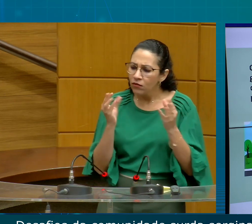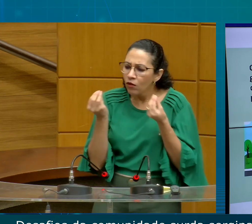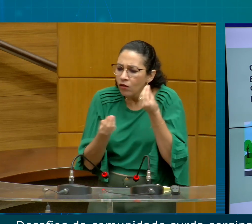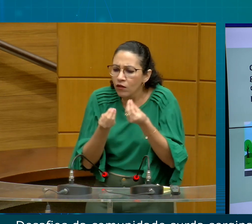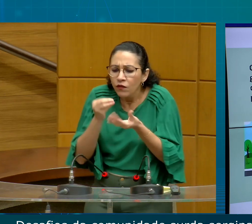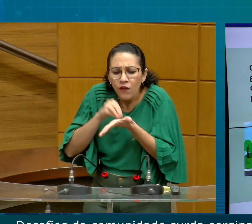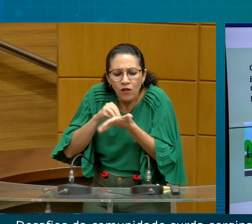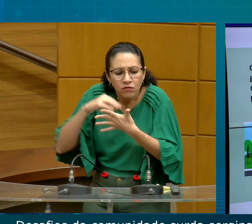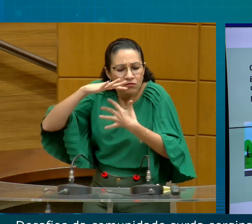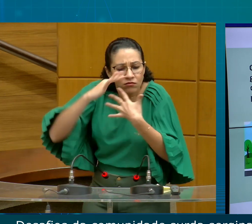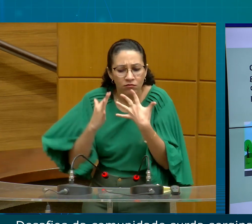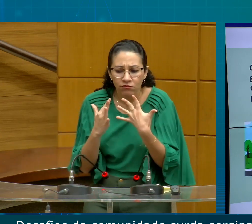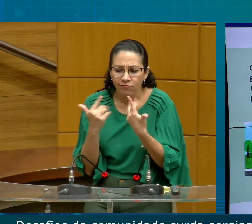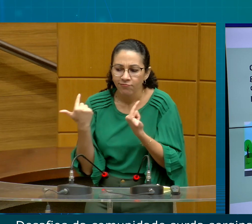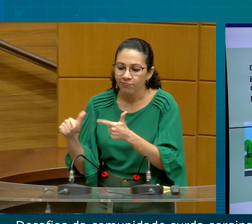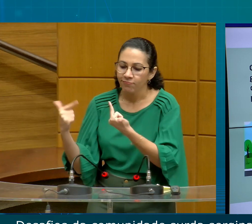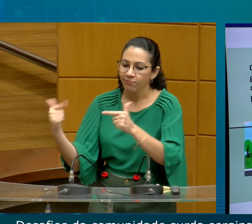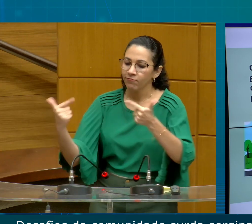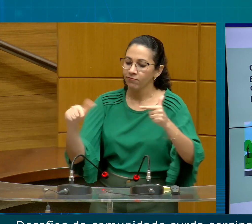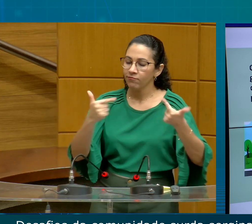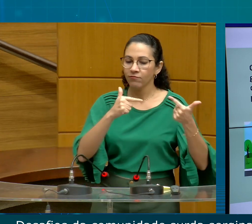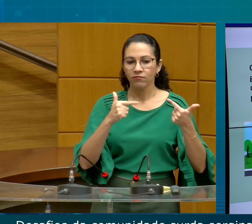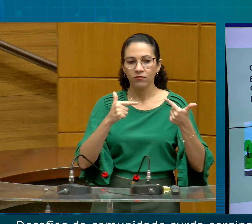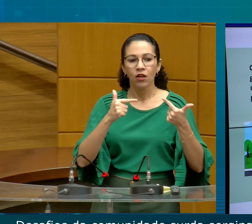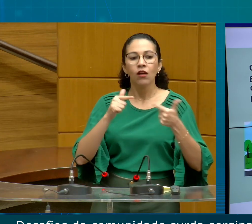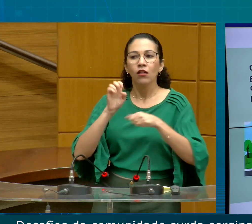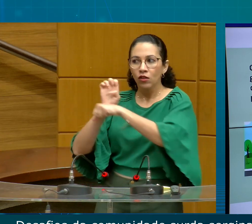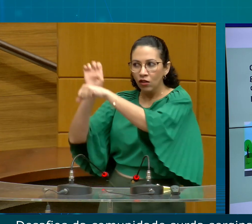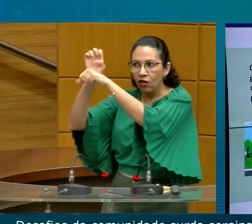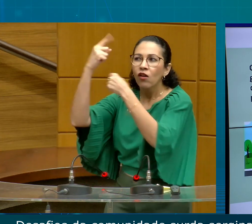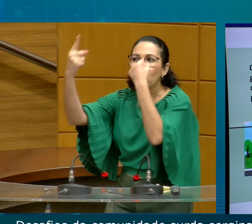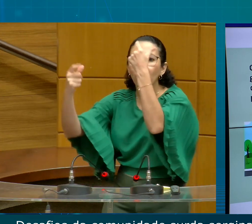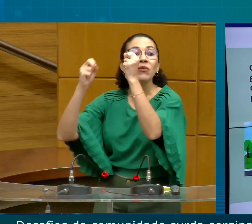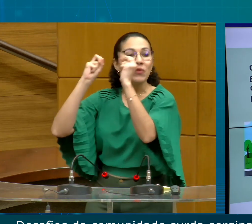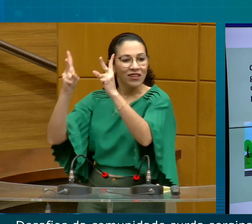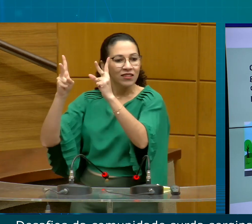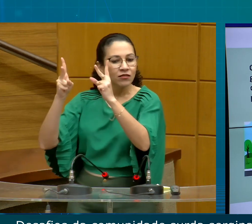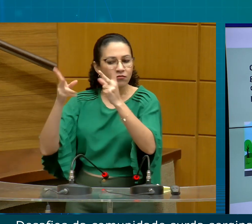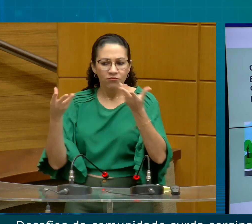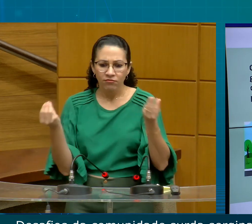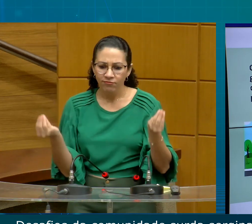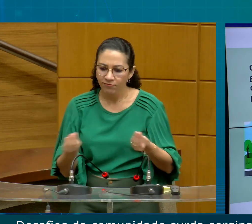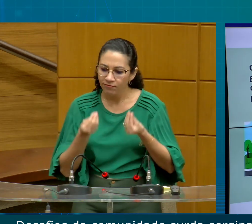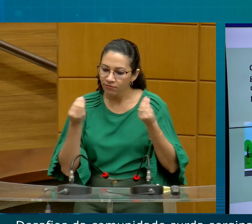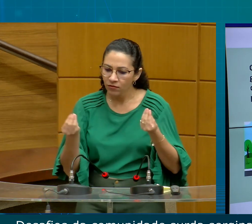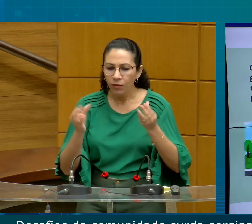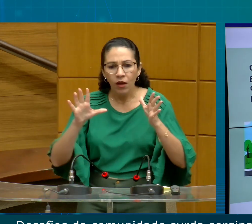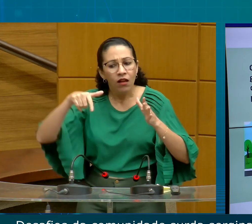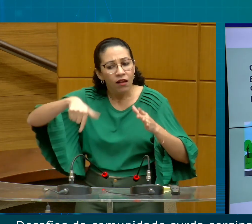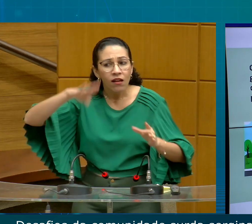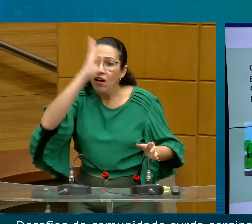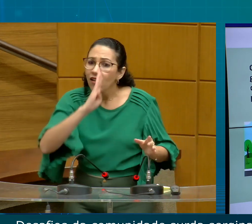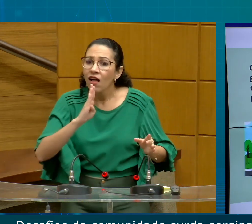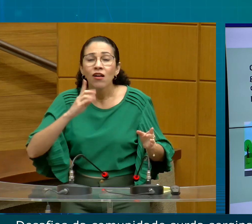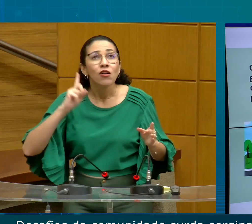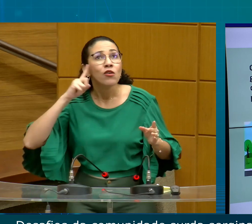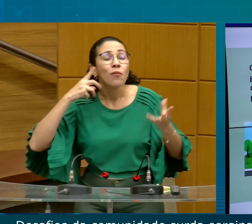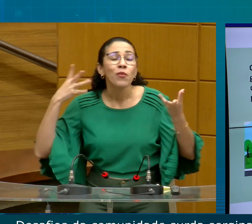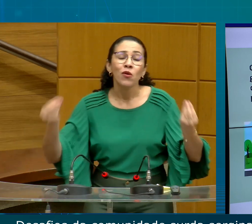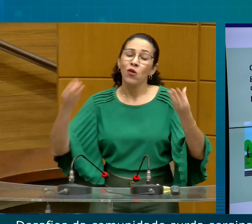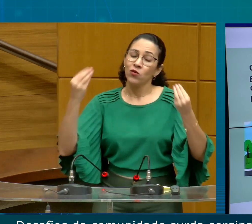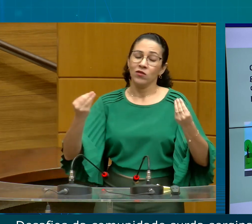interessante, ok. Mas e a Libras? Ela não existe, né? Então, eu vejo que isso é necessário. Em